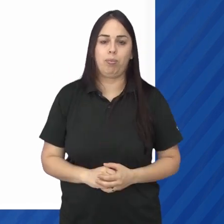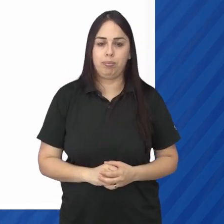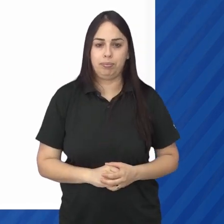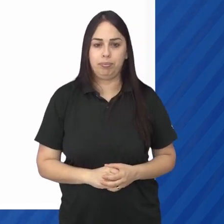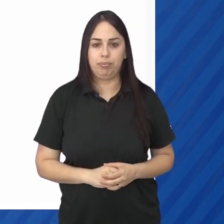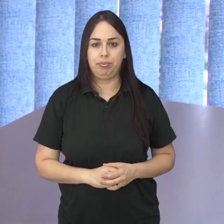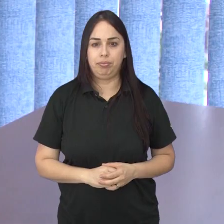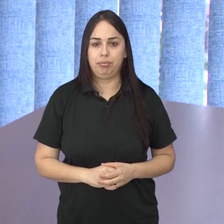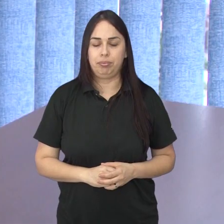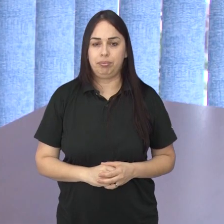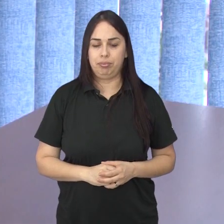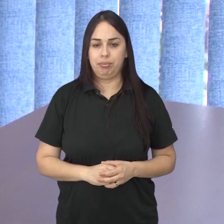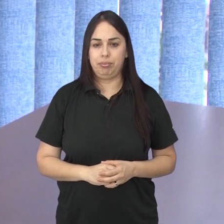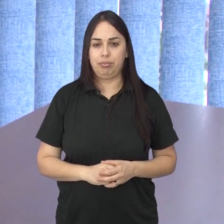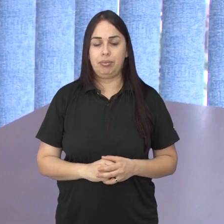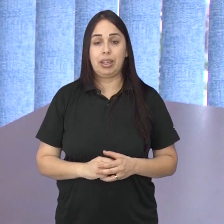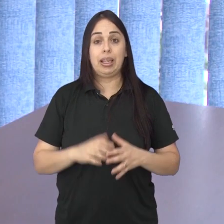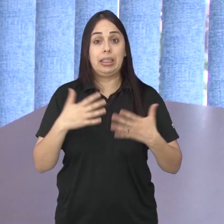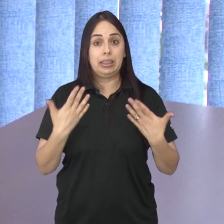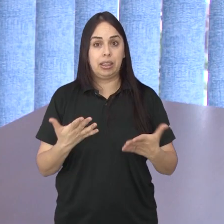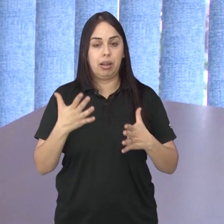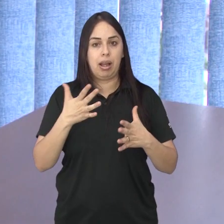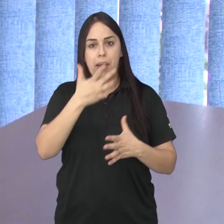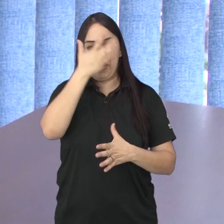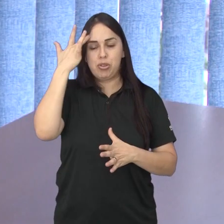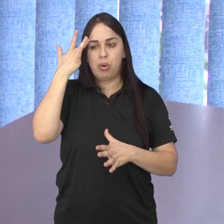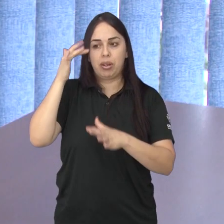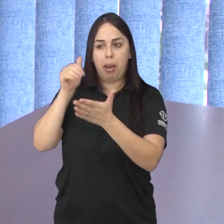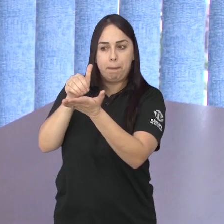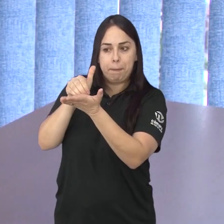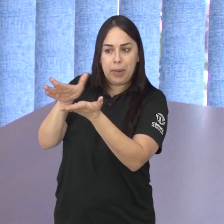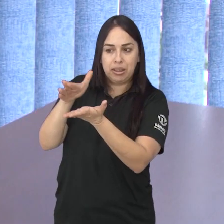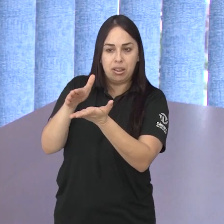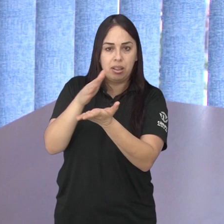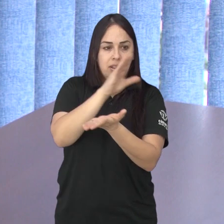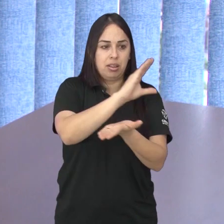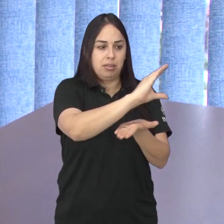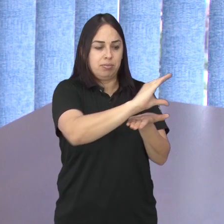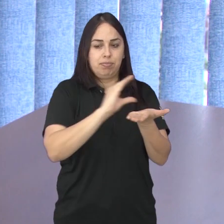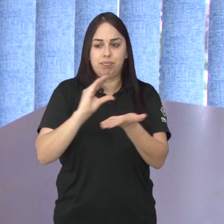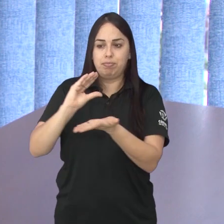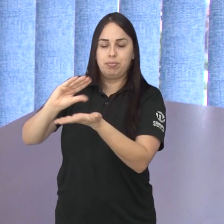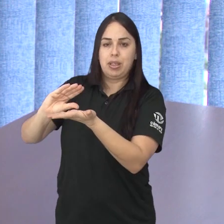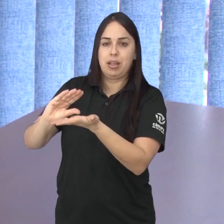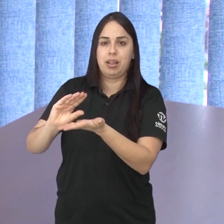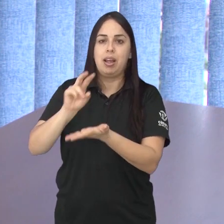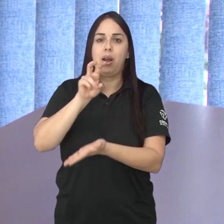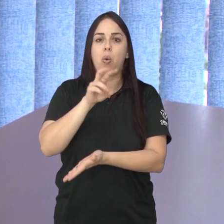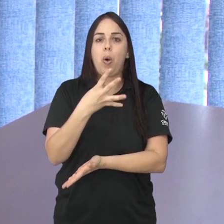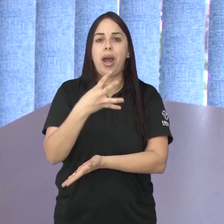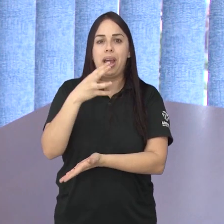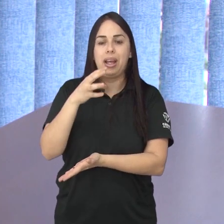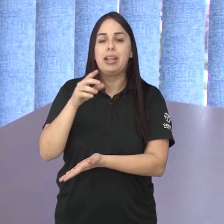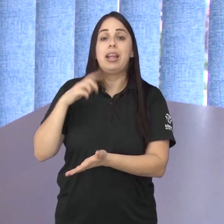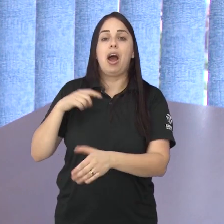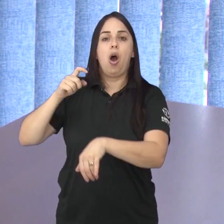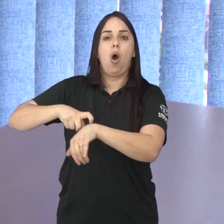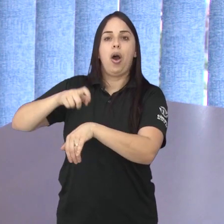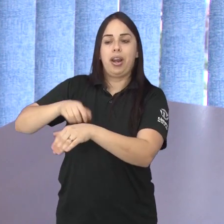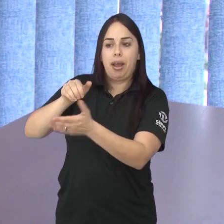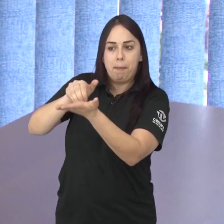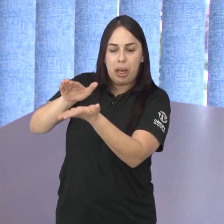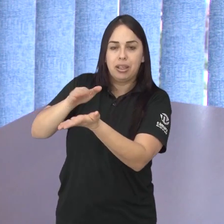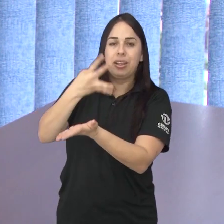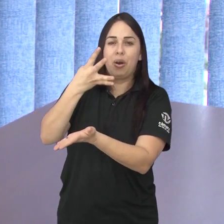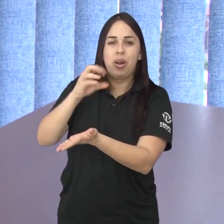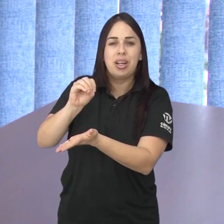causa. Então, de todo aquele saldo, quando a pessoa é demitida sem justa causa, ela recebe uma multa de 40% em cima do